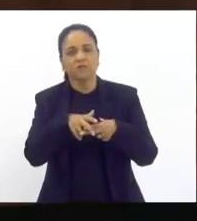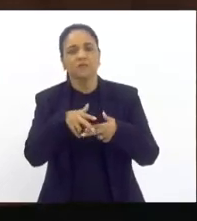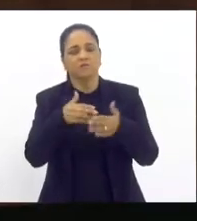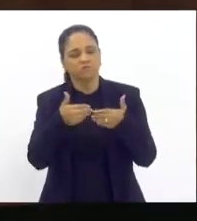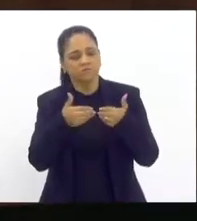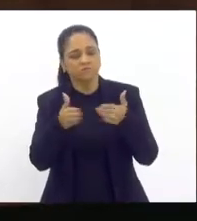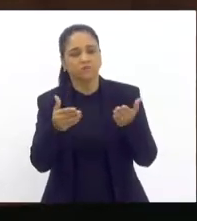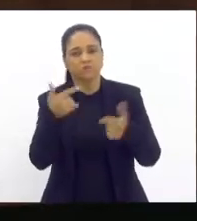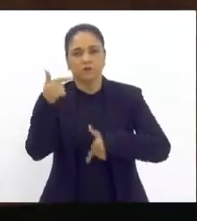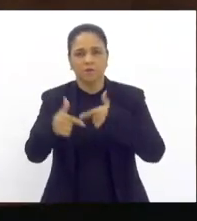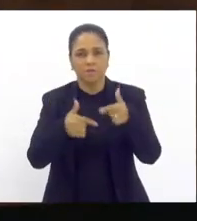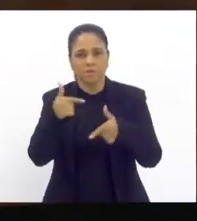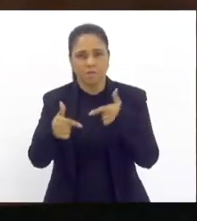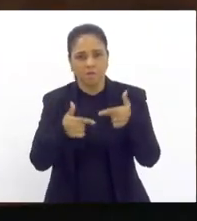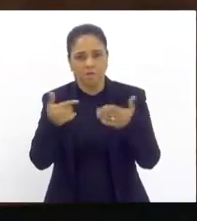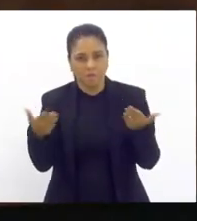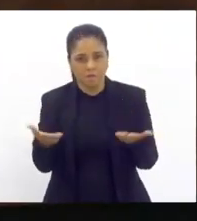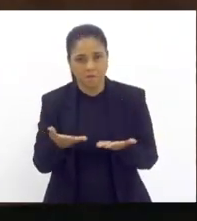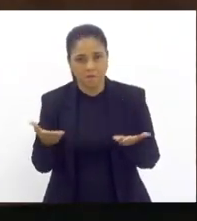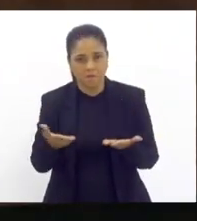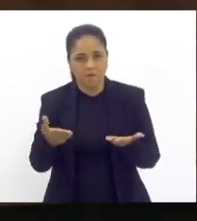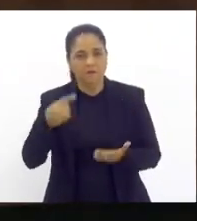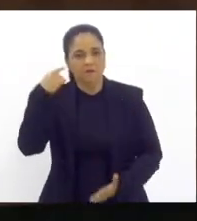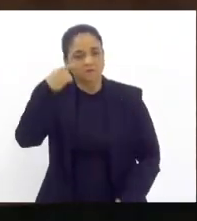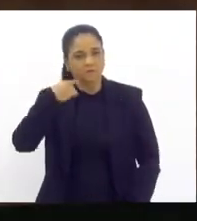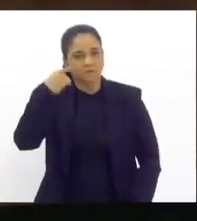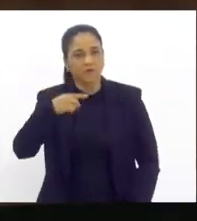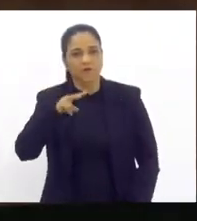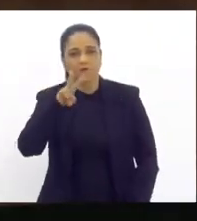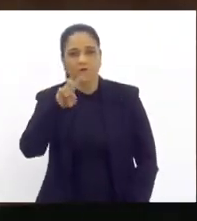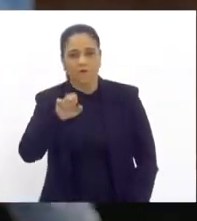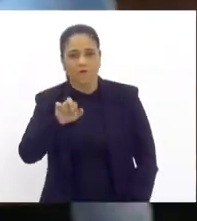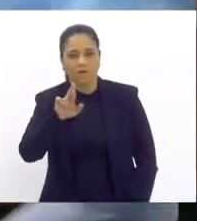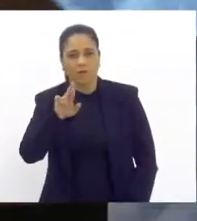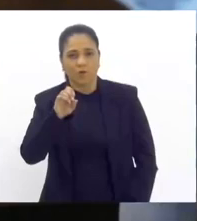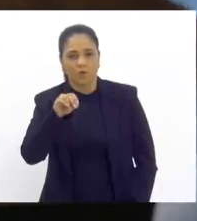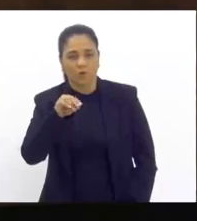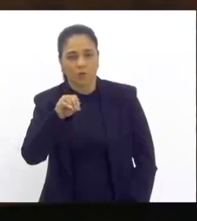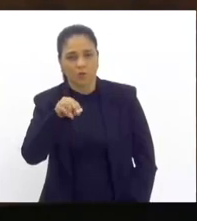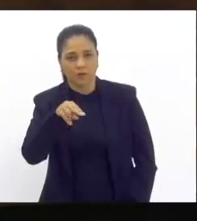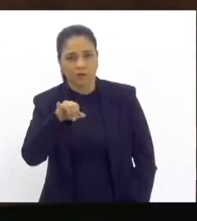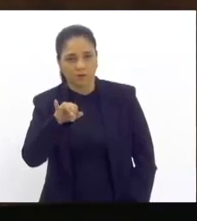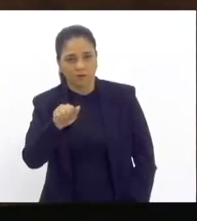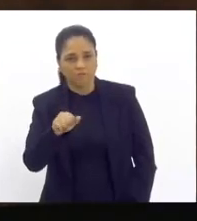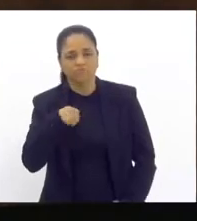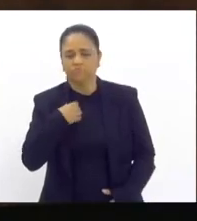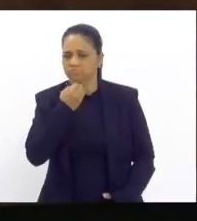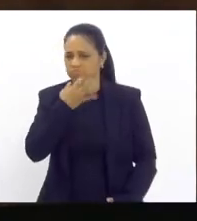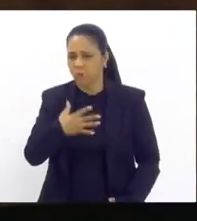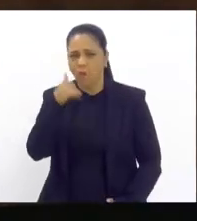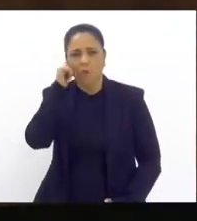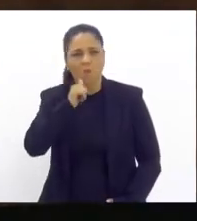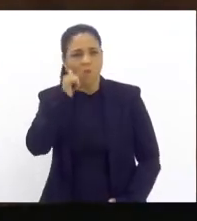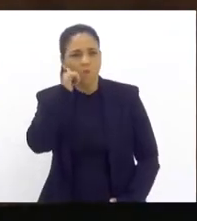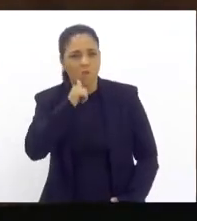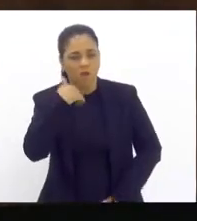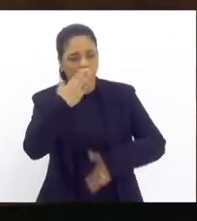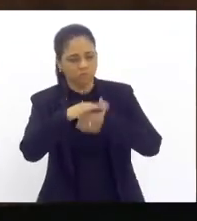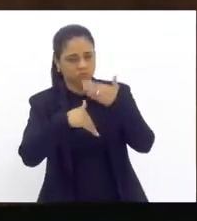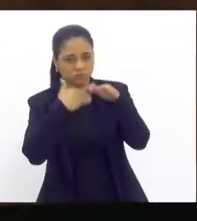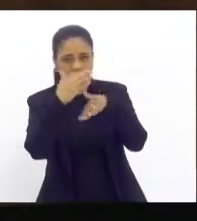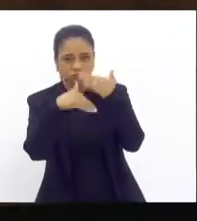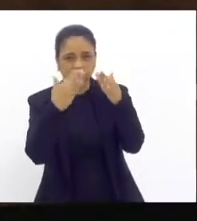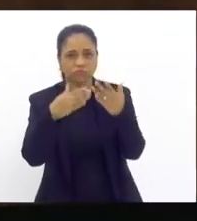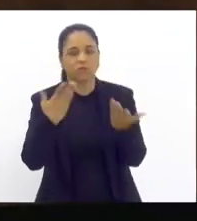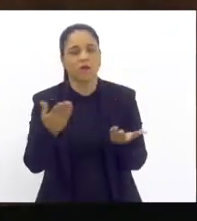hoje, excelentíssima deputada Verônica. Que bom a gente ter mulheres construindo essa